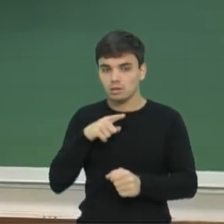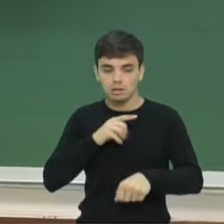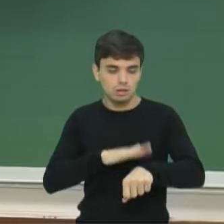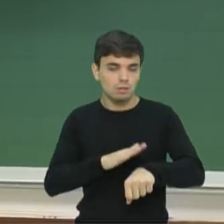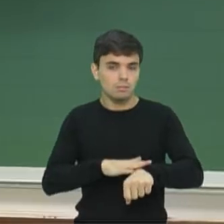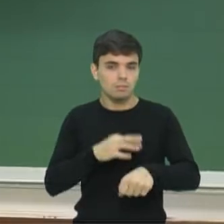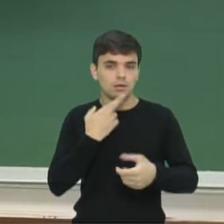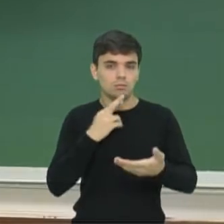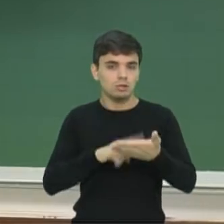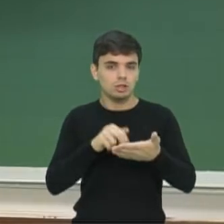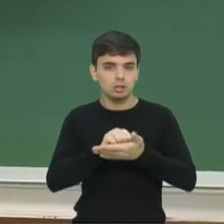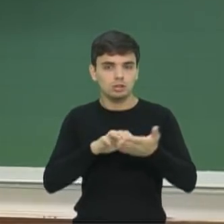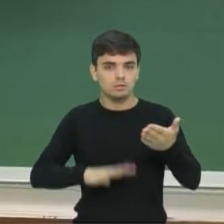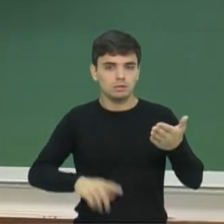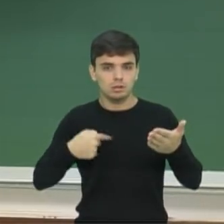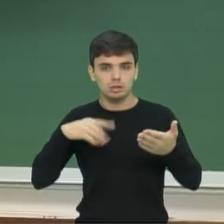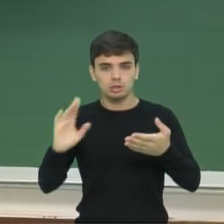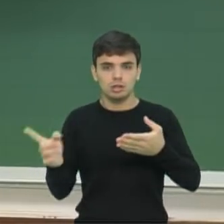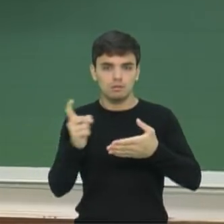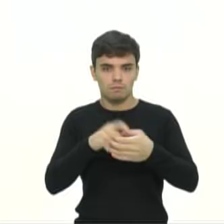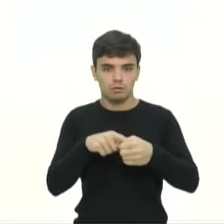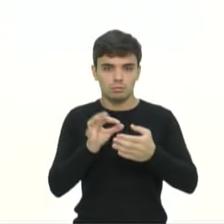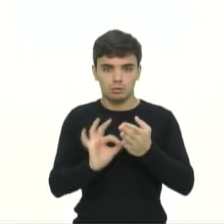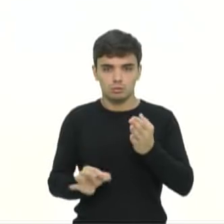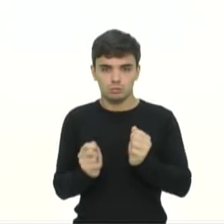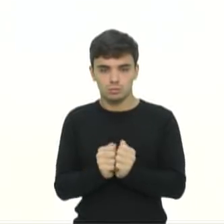essa atividade também. Já já voltamos com a correção.